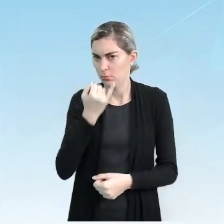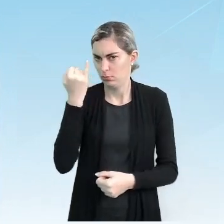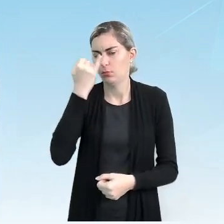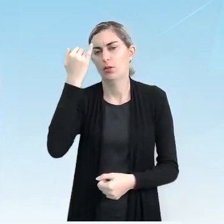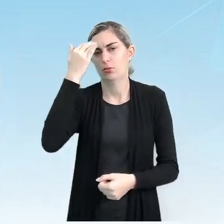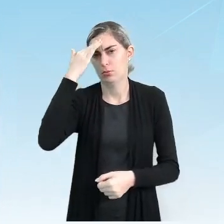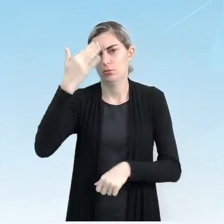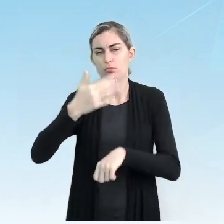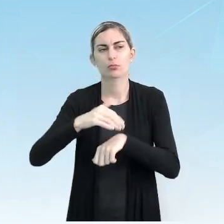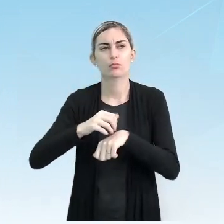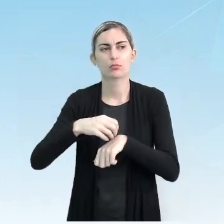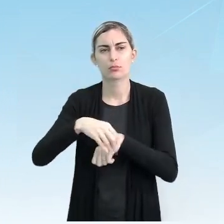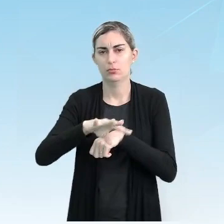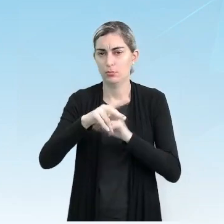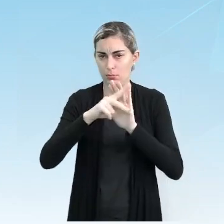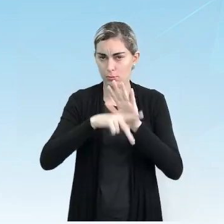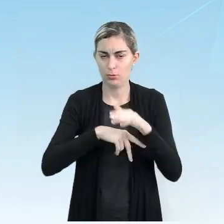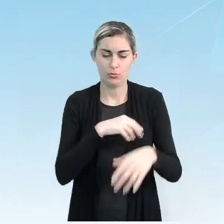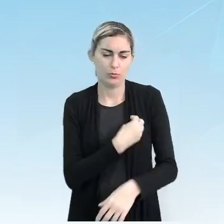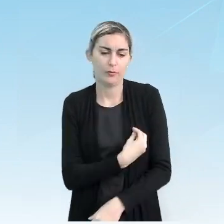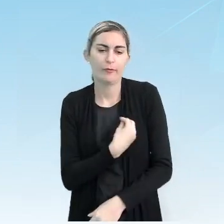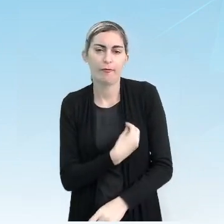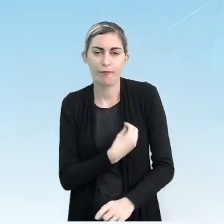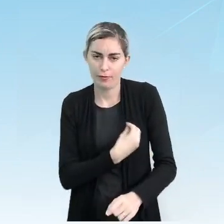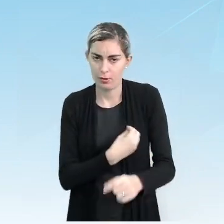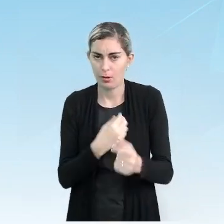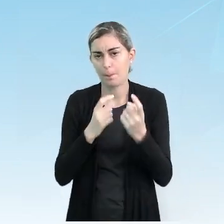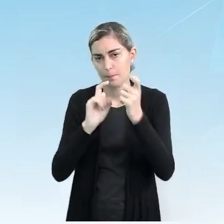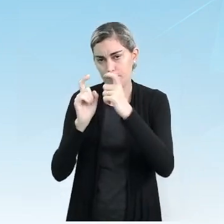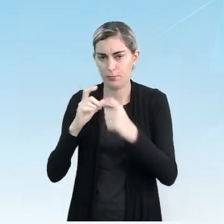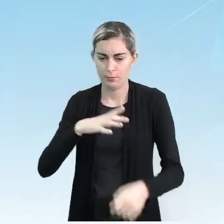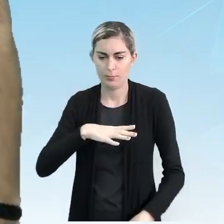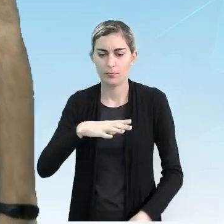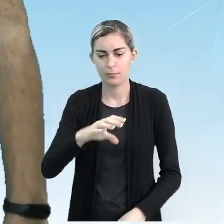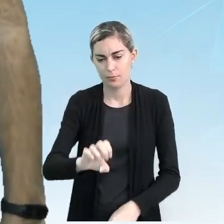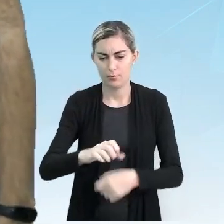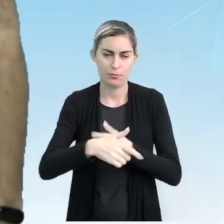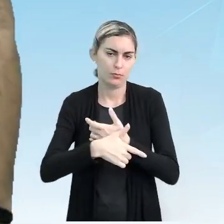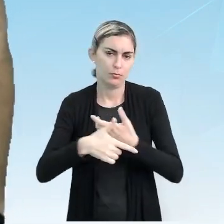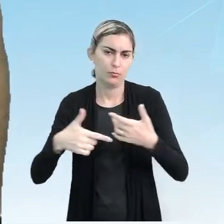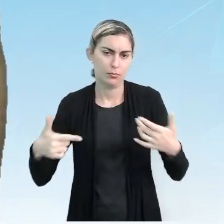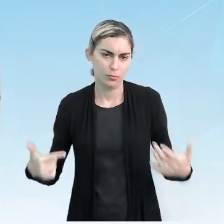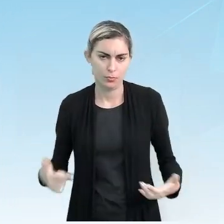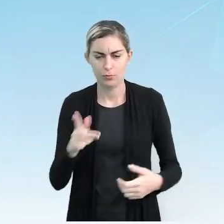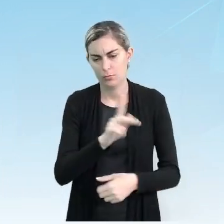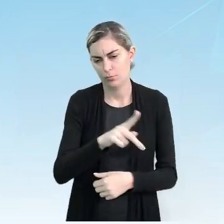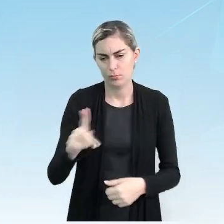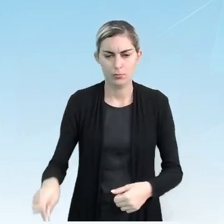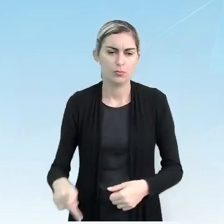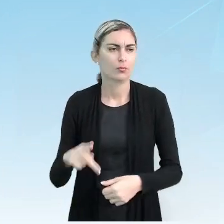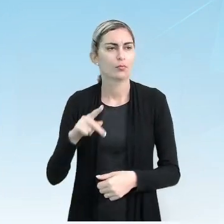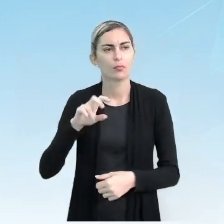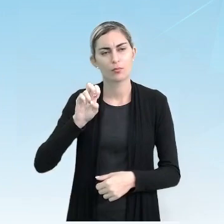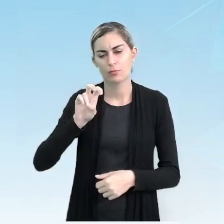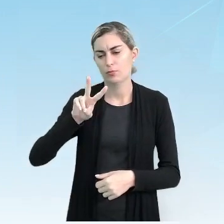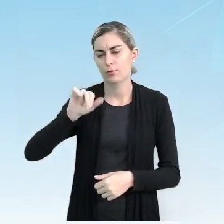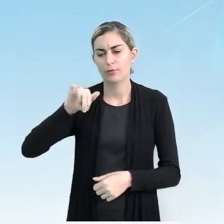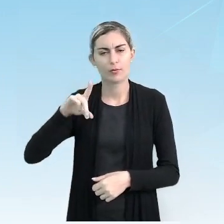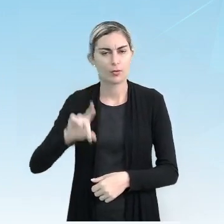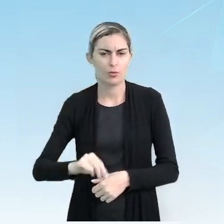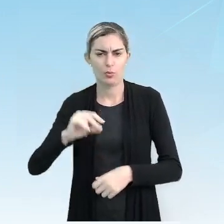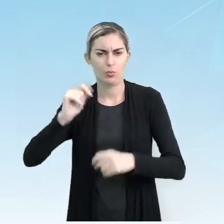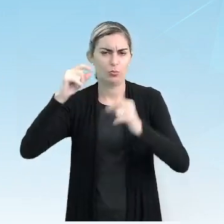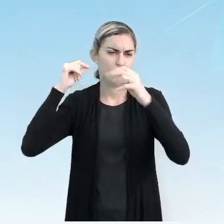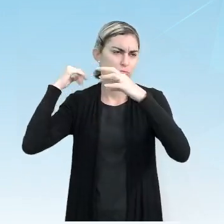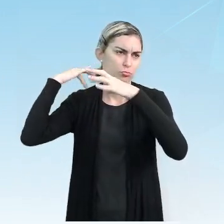Então veja só, no projeto de vida estamos discutindo, vamos discutir mais a ética, a moral, o professor Evaldo acabou de citar, que é algo antigo,